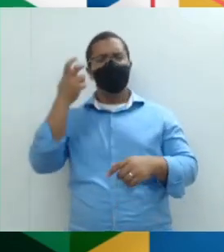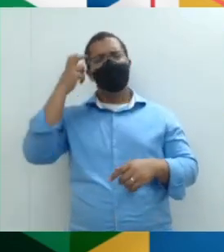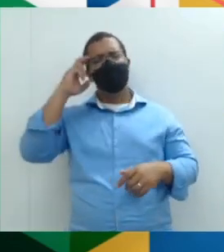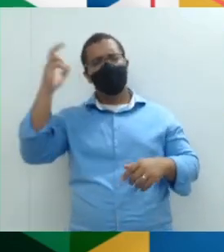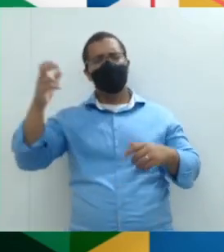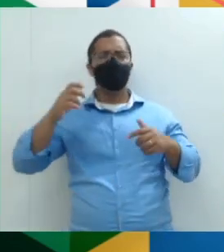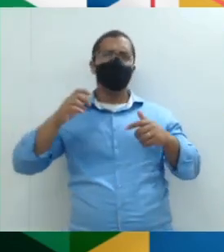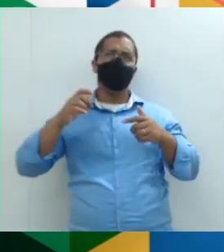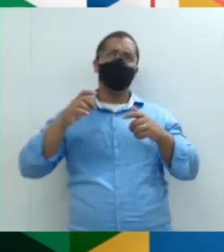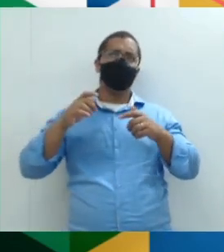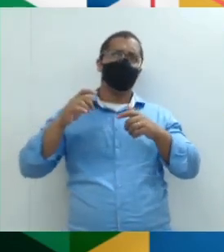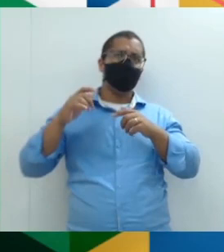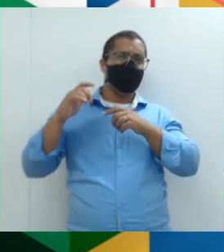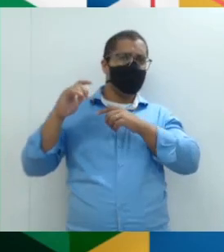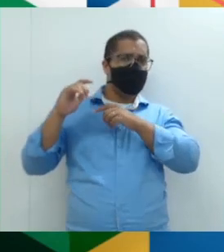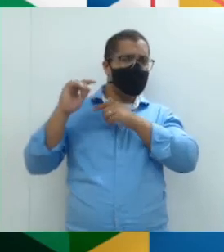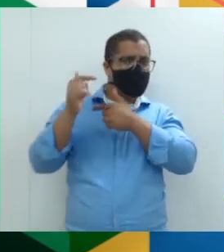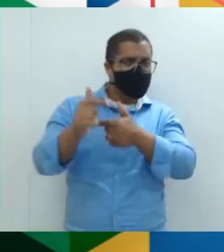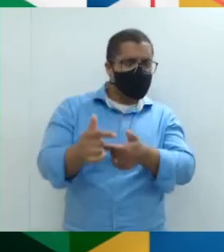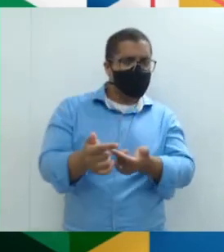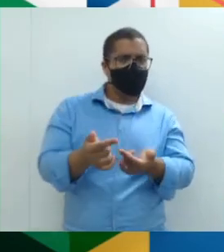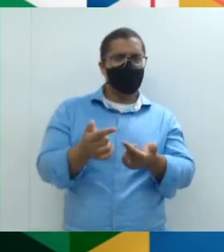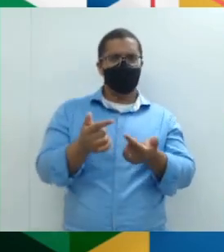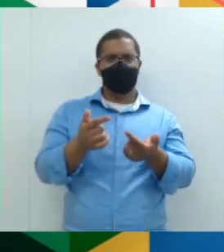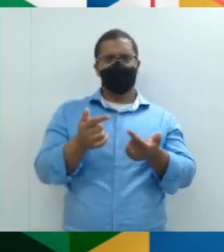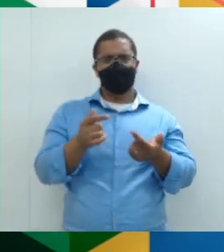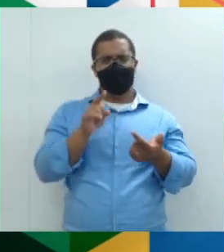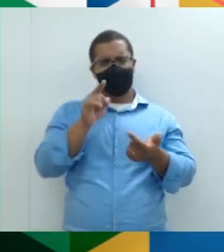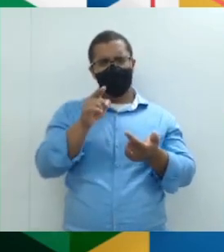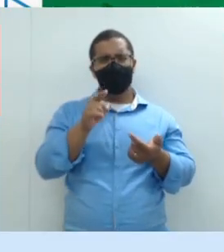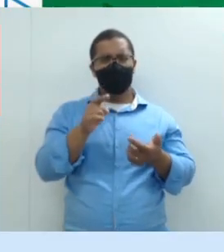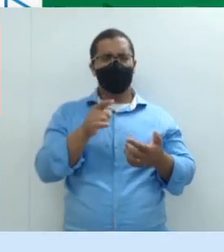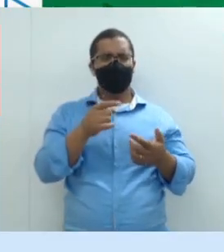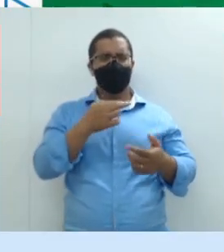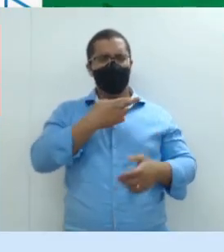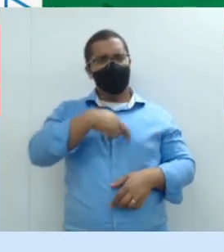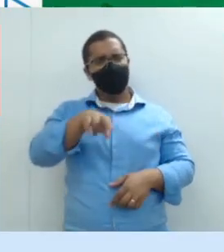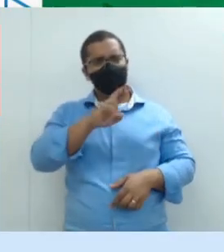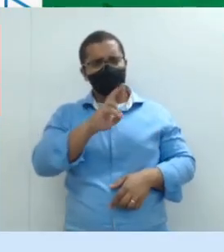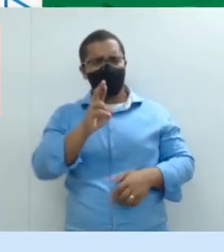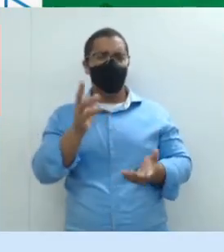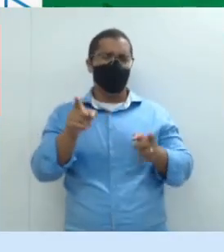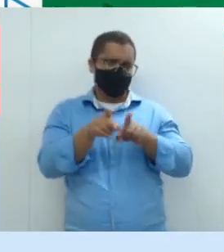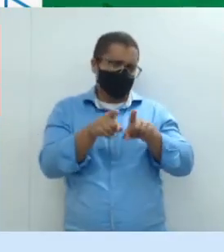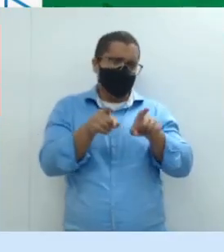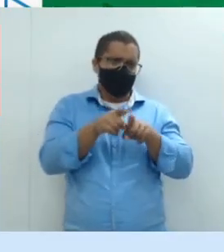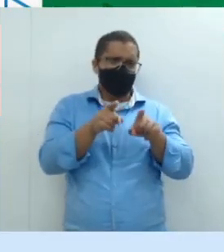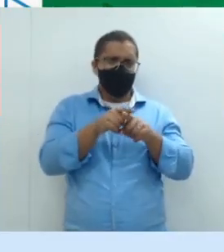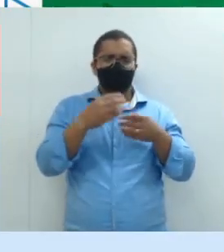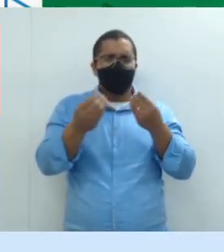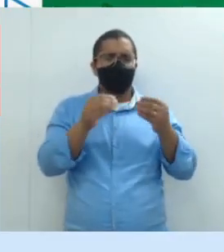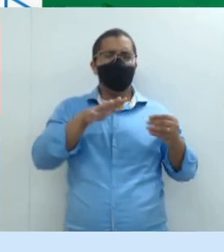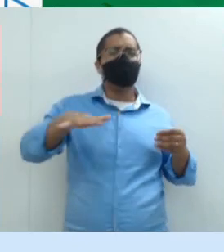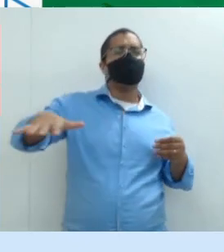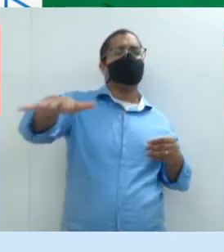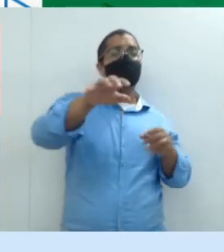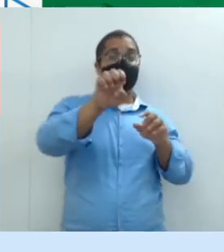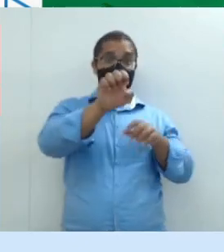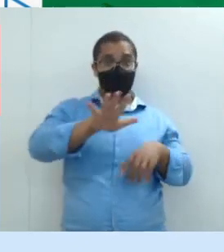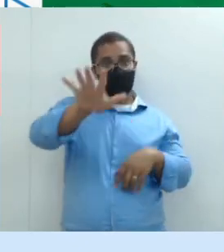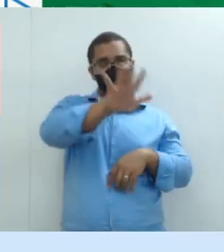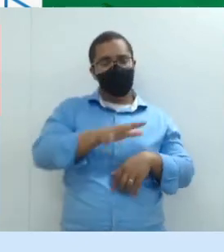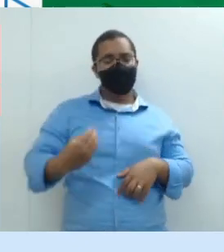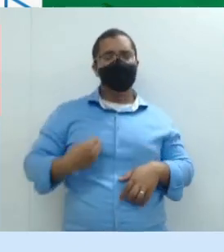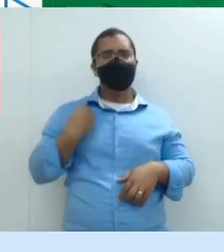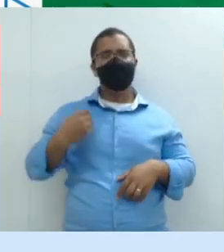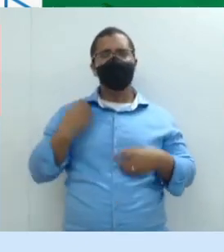politicamente, religiosamente, em todos os níveis, como a Igreja Católica ela pôde estar presente na vida da sociedade na Europa. Tá